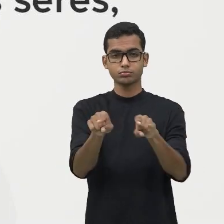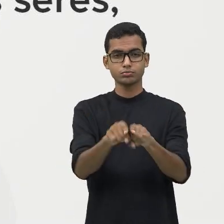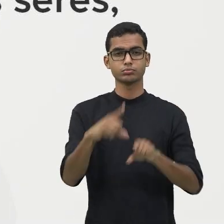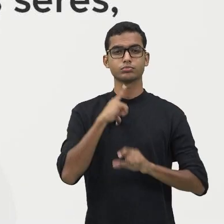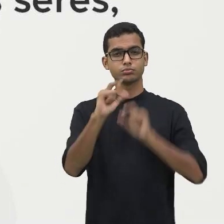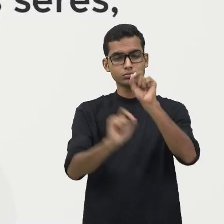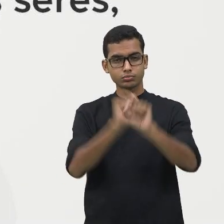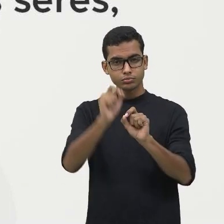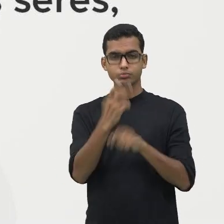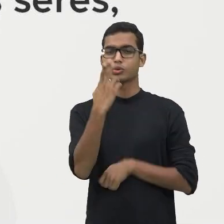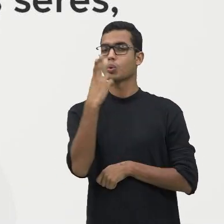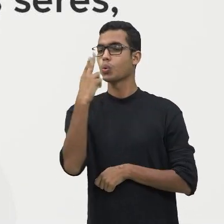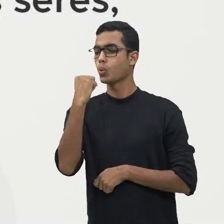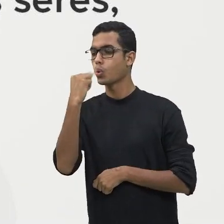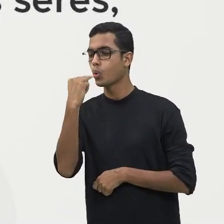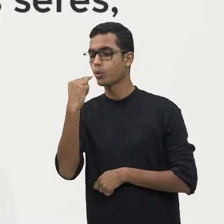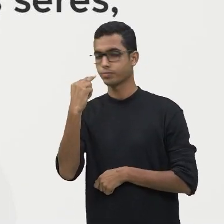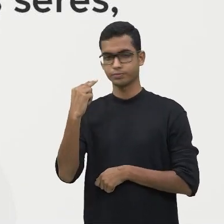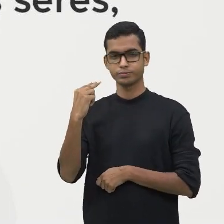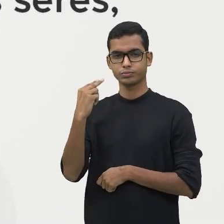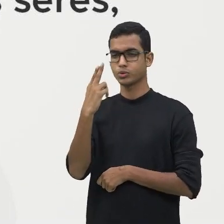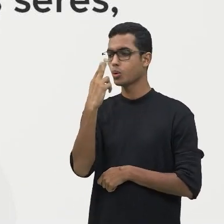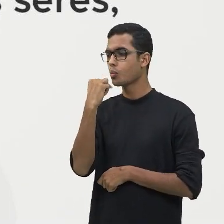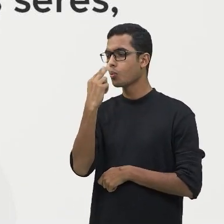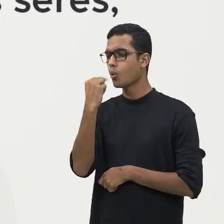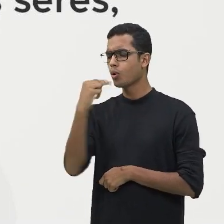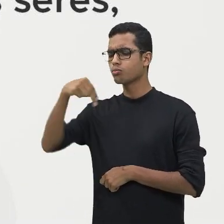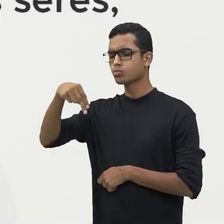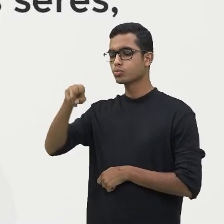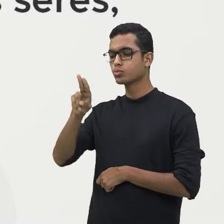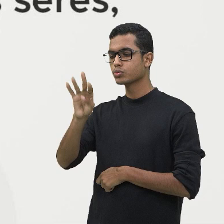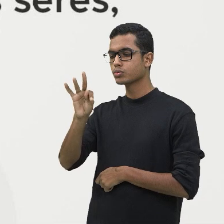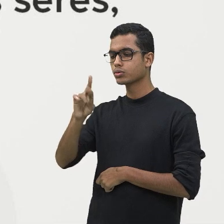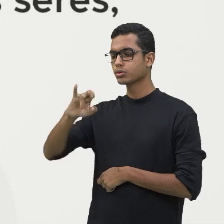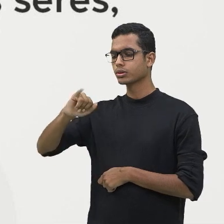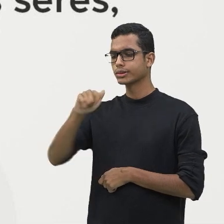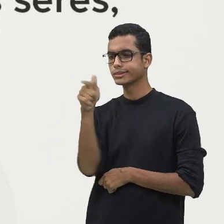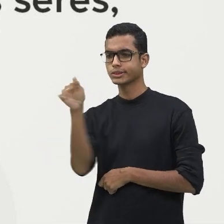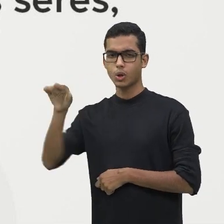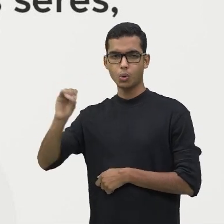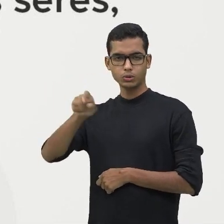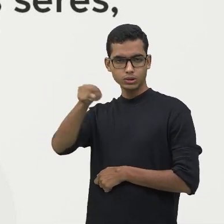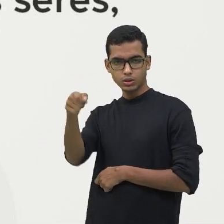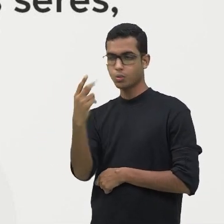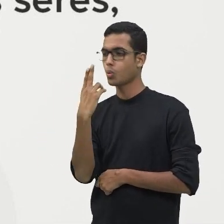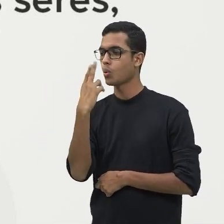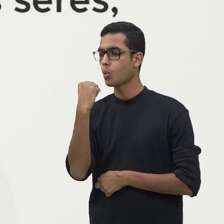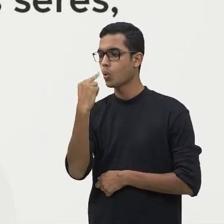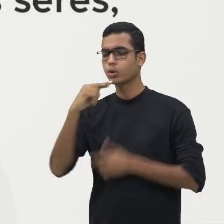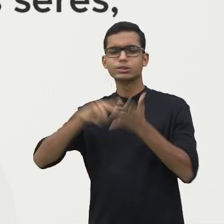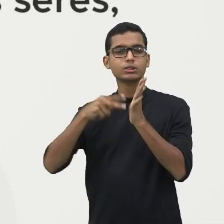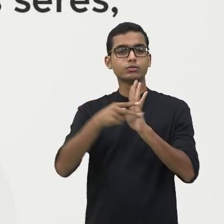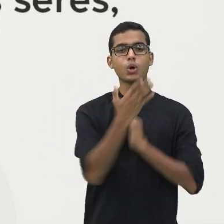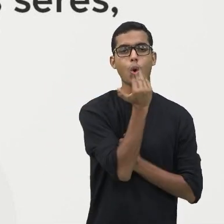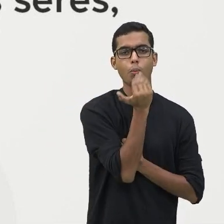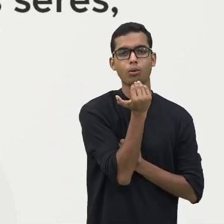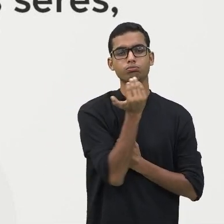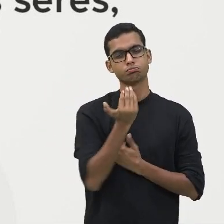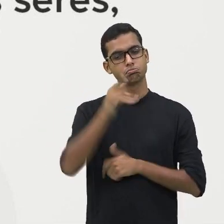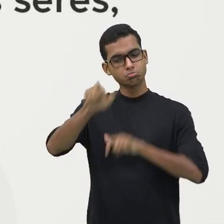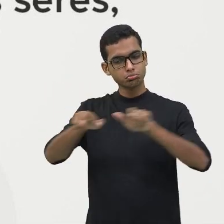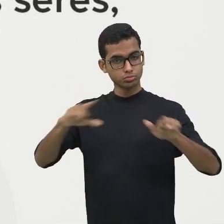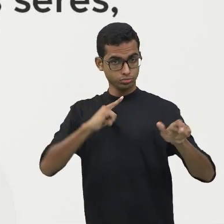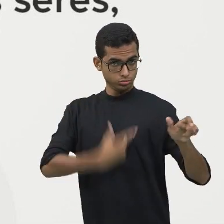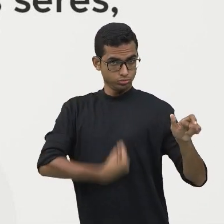realizam a nutrição. Nutrição é se alimentar. Então, foi ser vivo, tem que se alimentar, tá